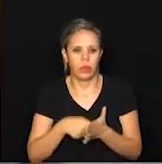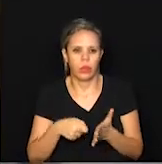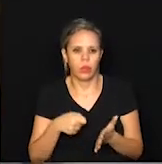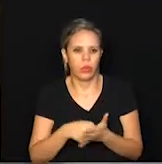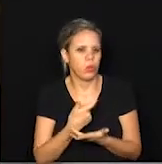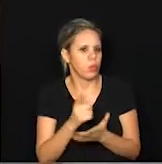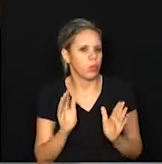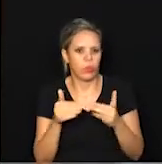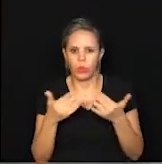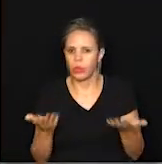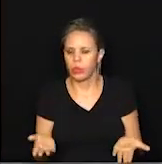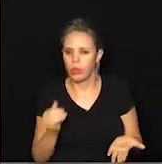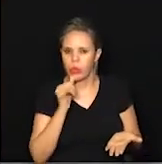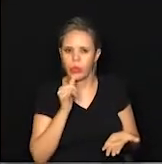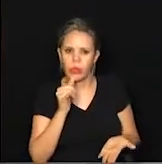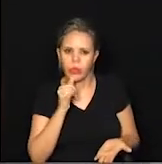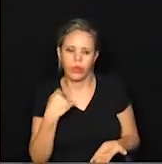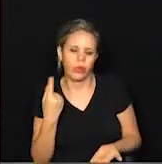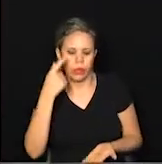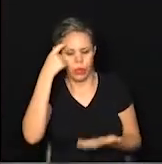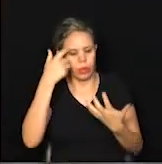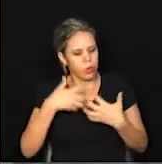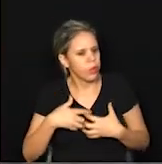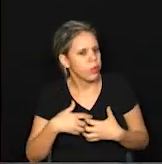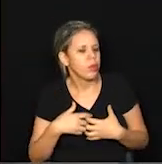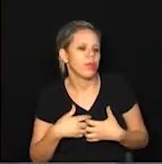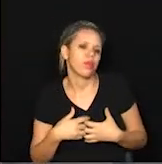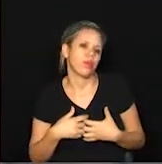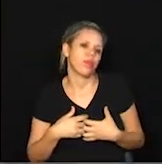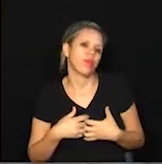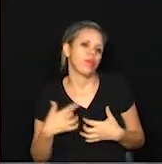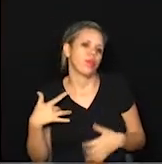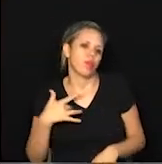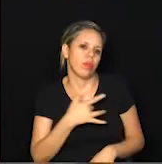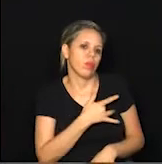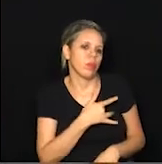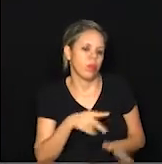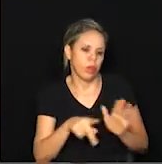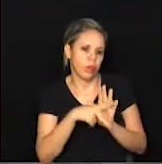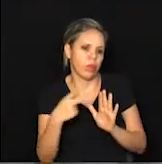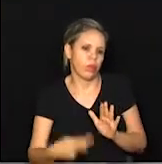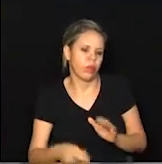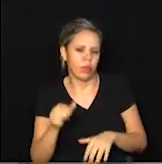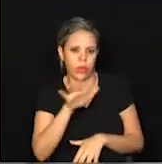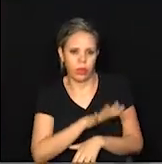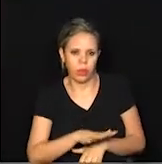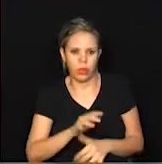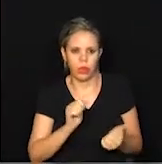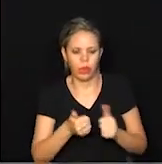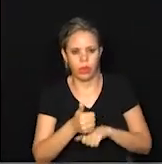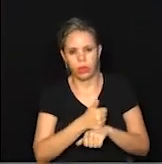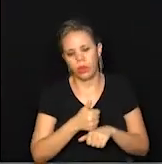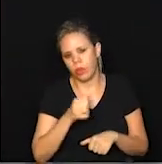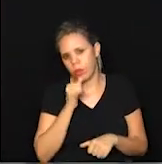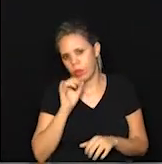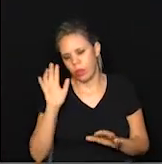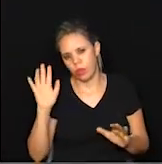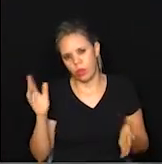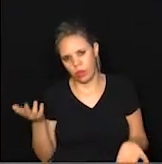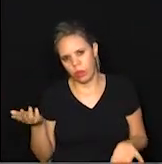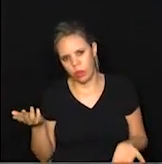muito foco na gente pensar no saúde em si, no geral dele, mas em uma questão